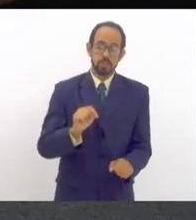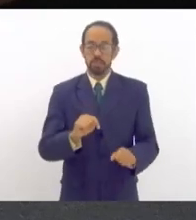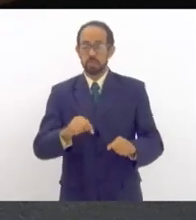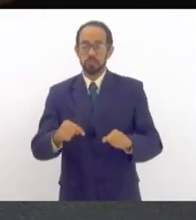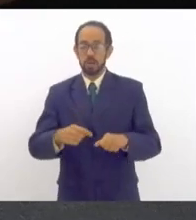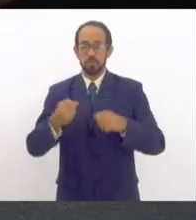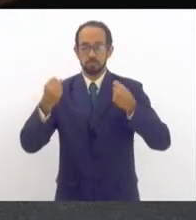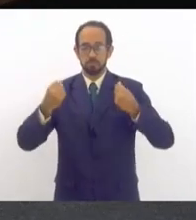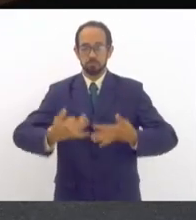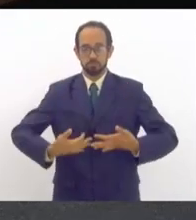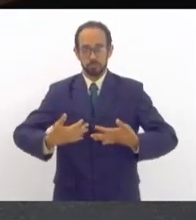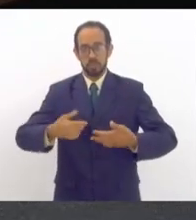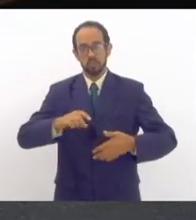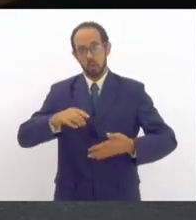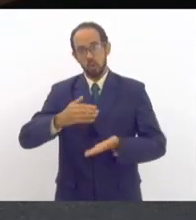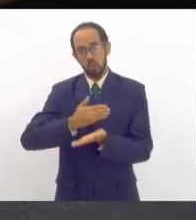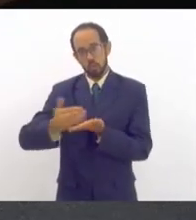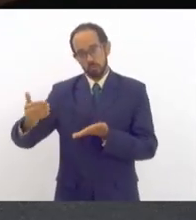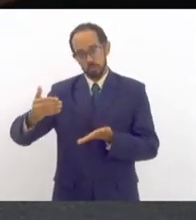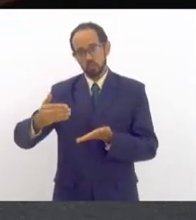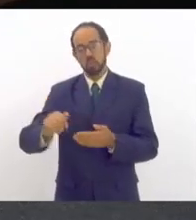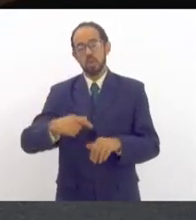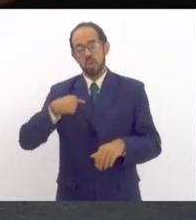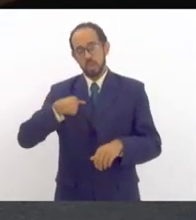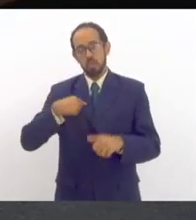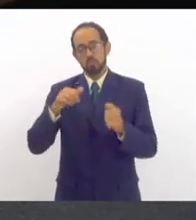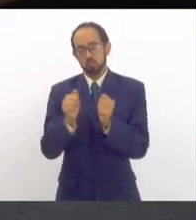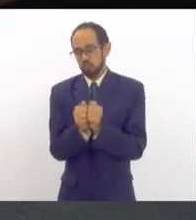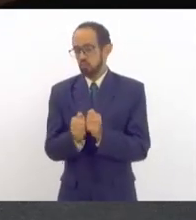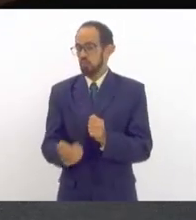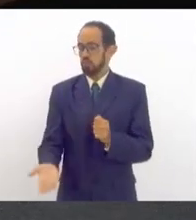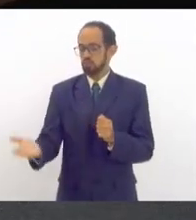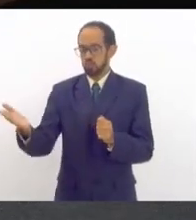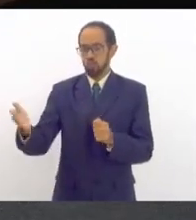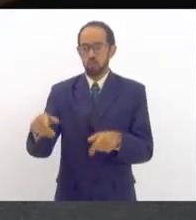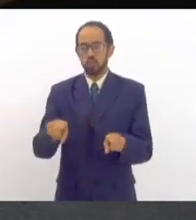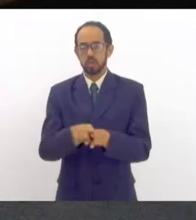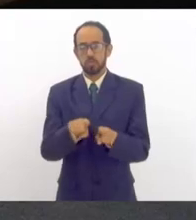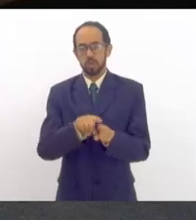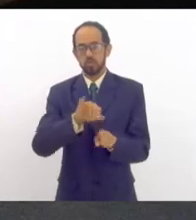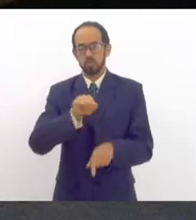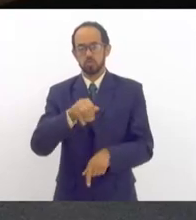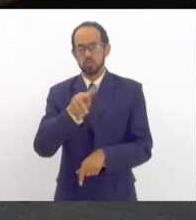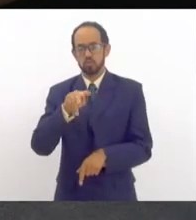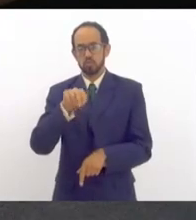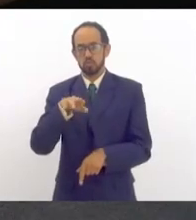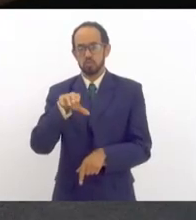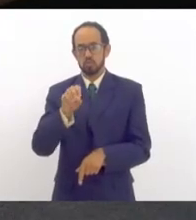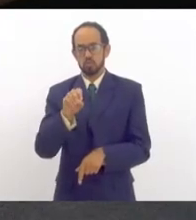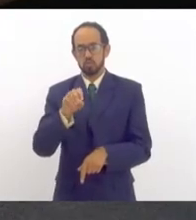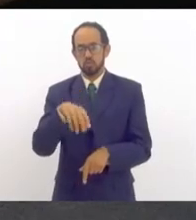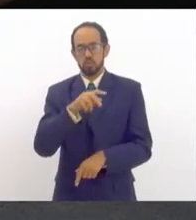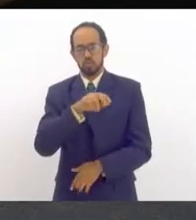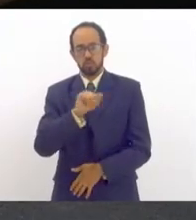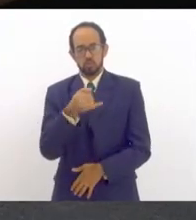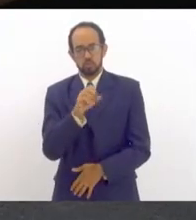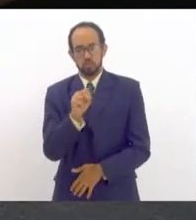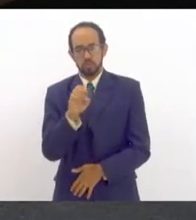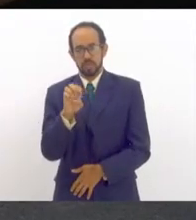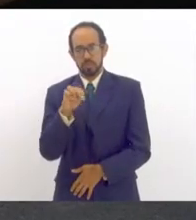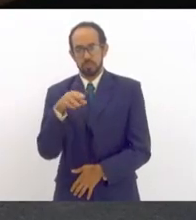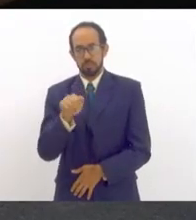é só o começo pode contar comigo eu junto com o senhor junto com deputado Júlio junto com deputado Josemar Nós